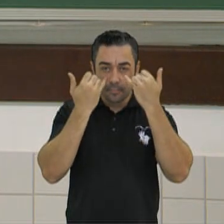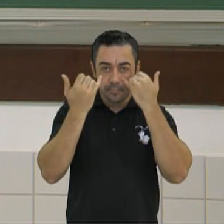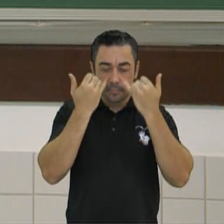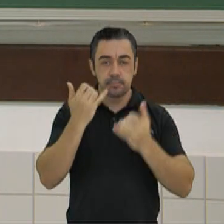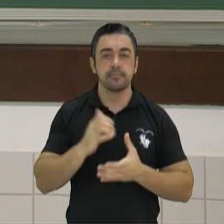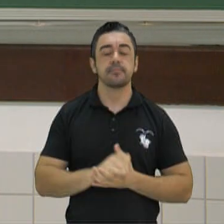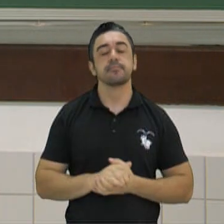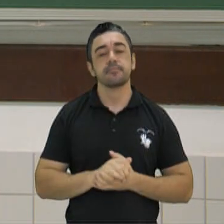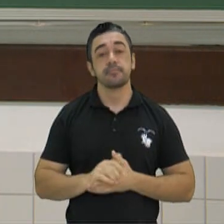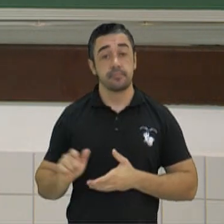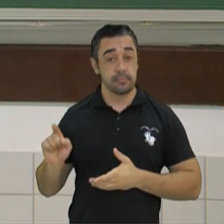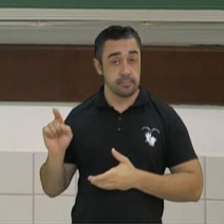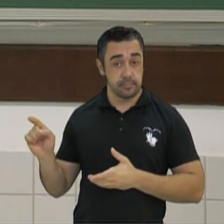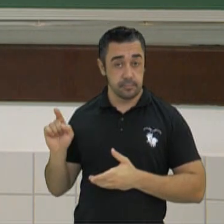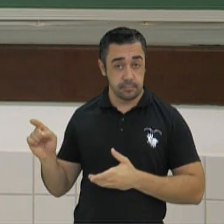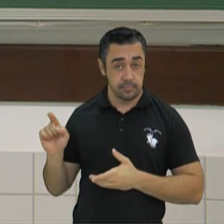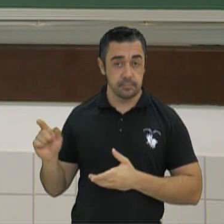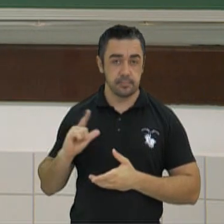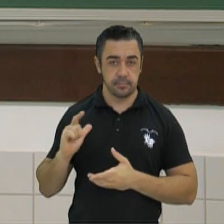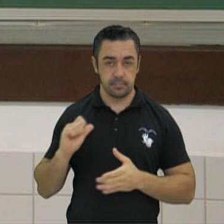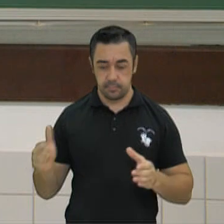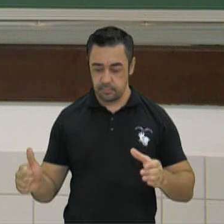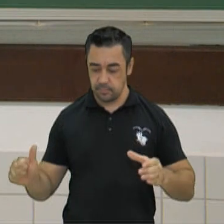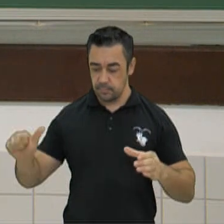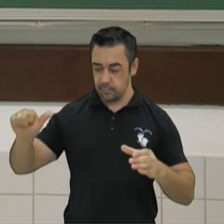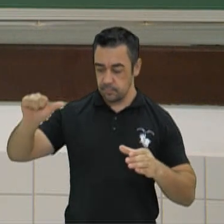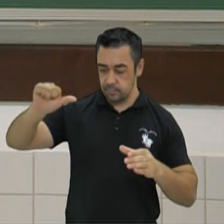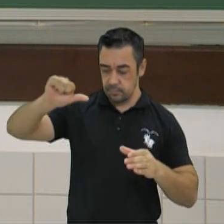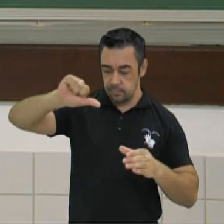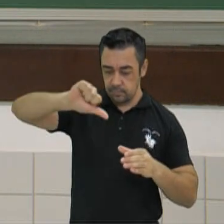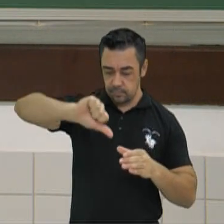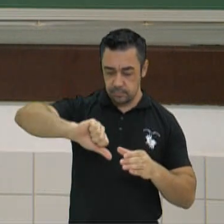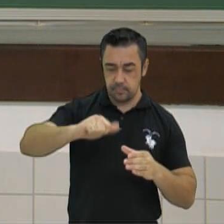tem ali que temos uma jarra pequena que contém